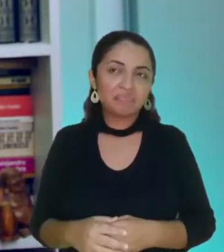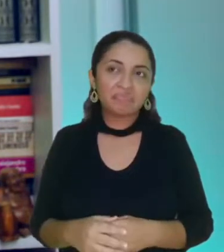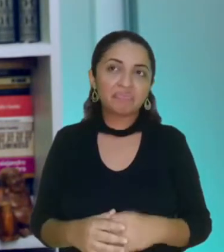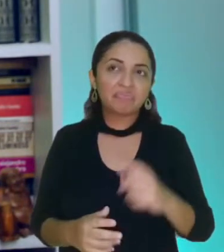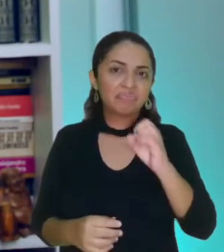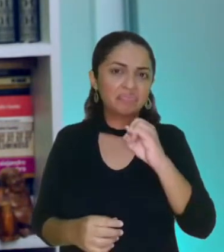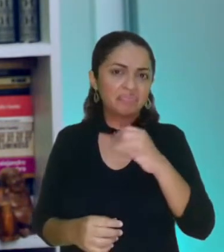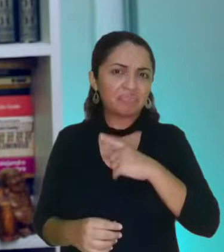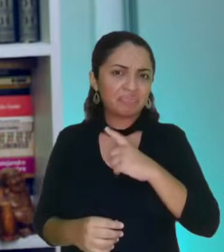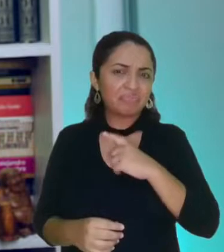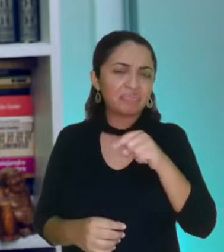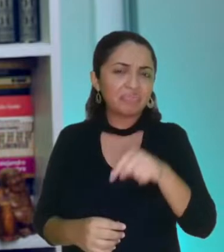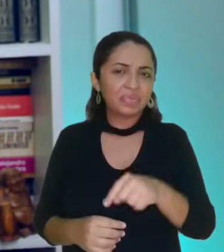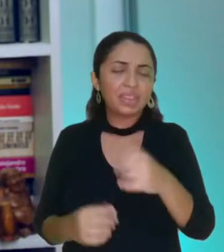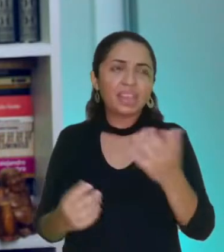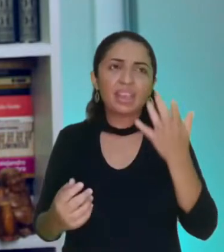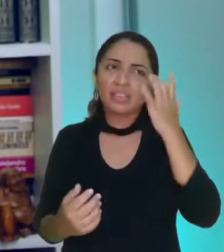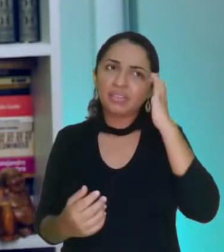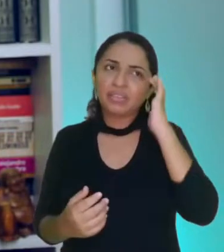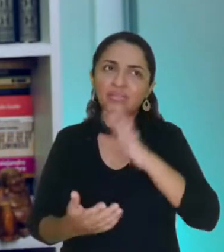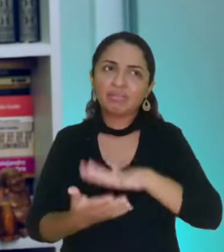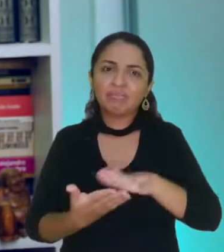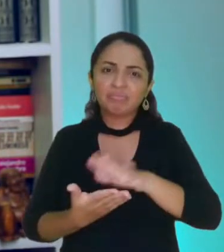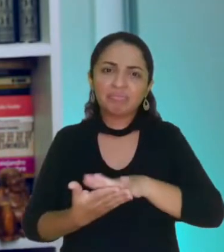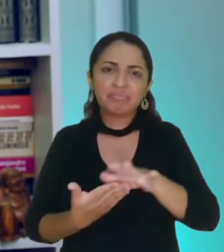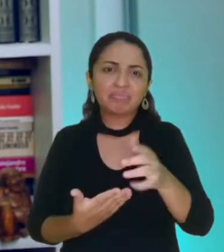novas edições recentes, assim,